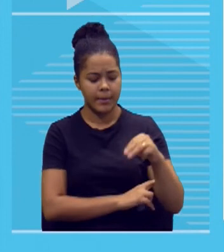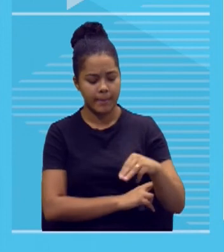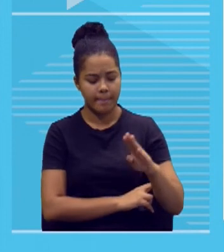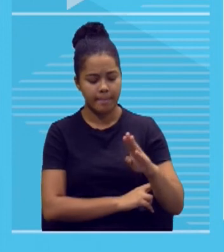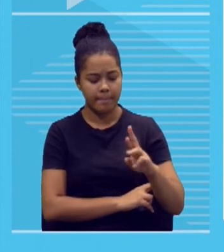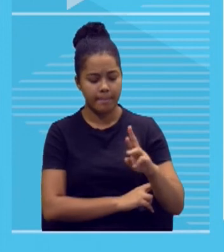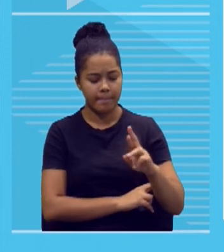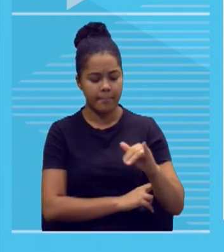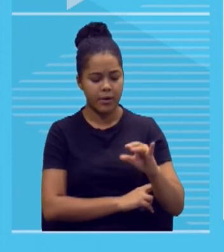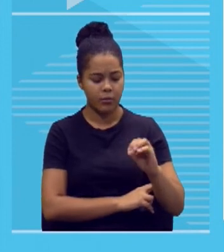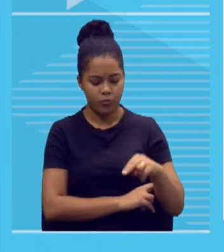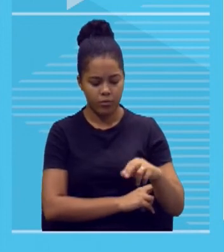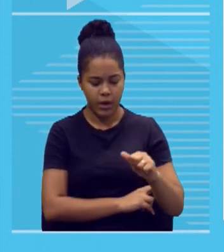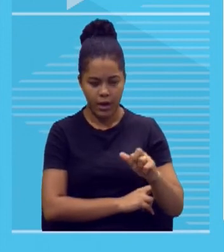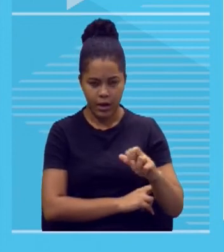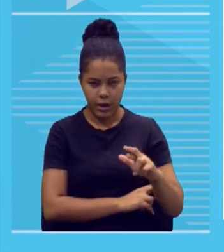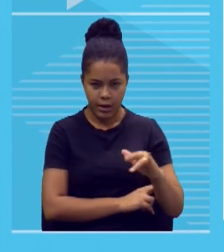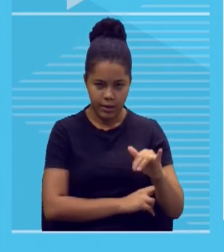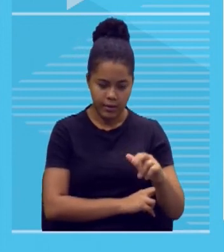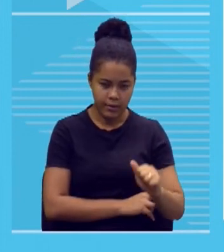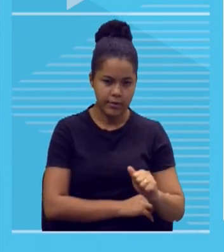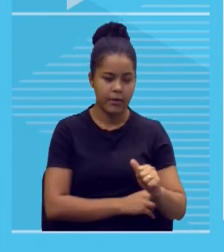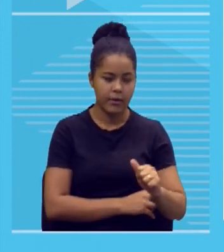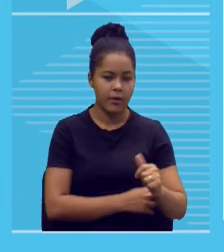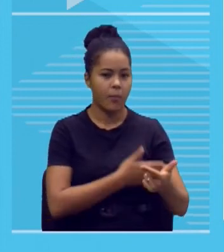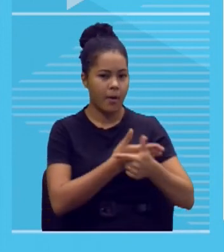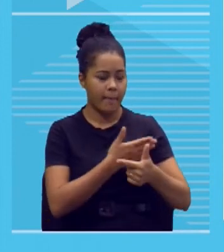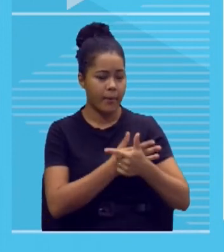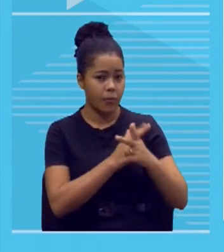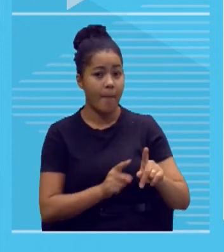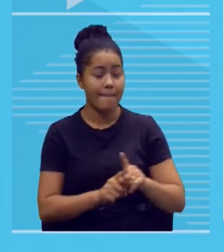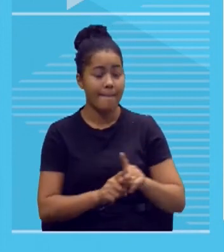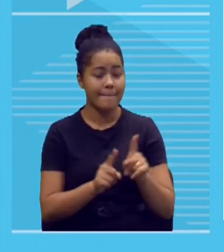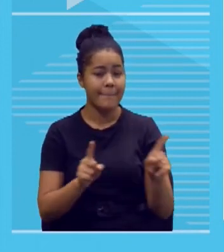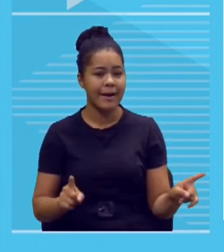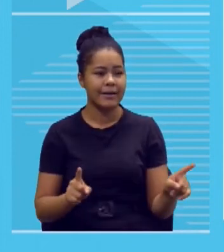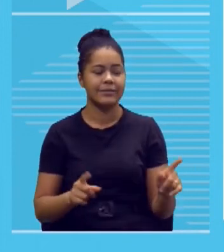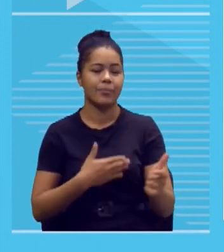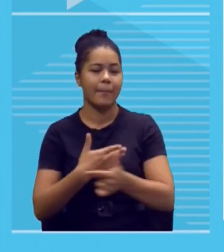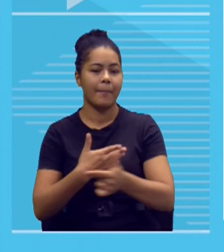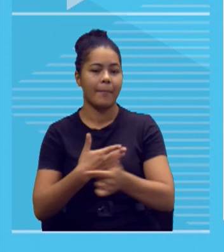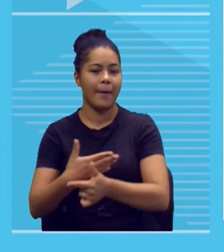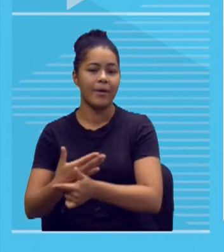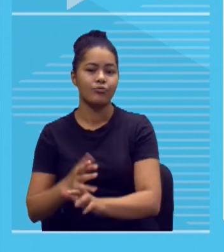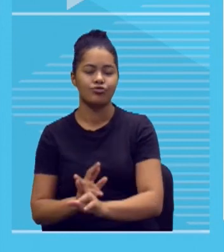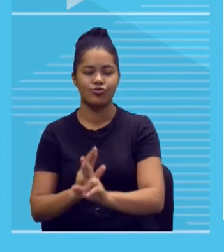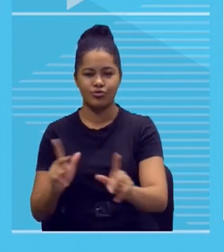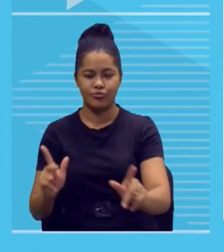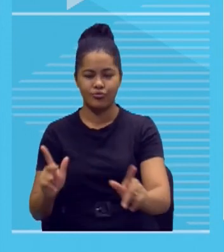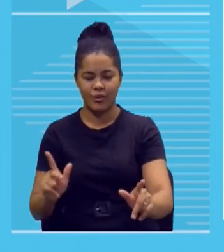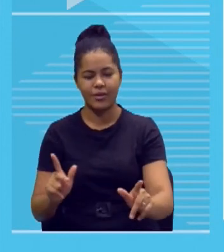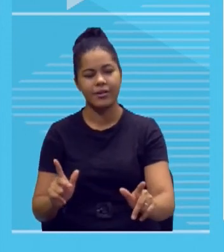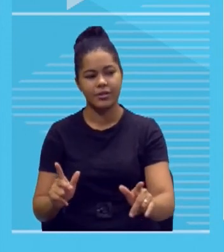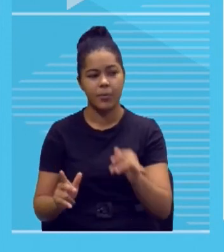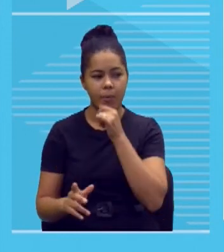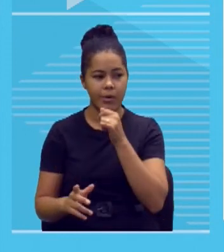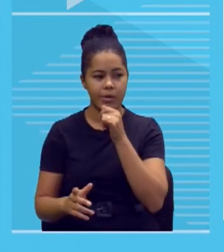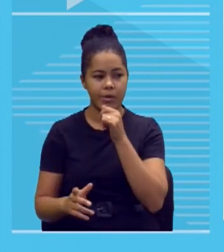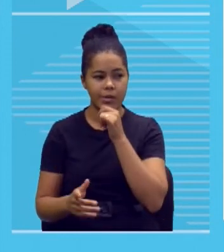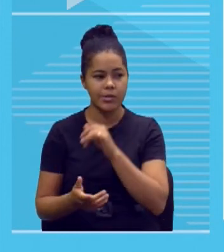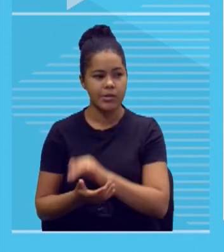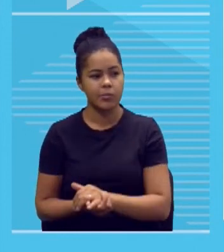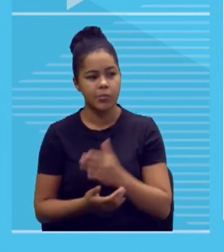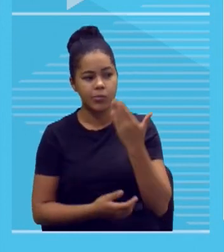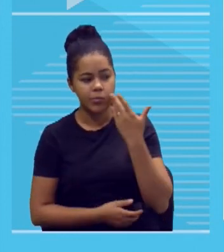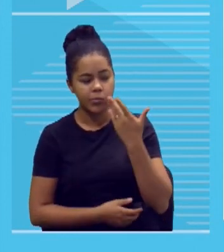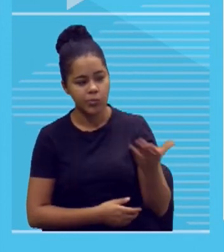diferente olha para cá a ave de asas de um pássaro certo uma coisa o braço do homem para outra pata dianteira de um leão